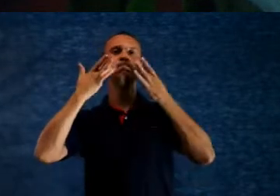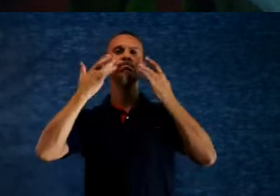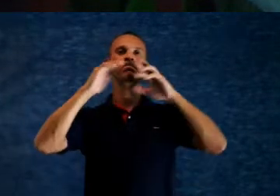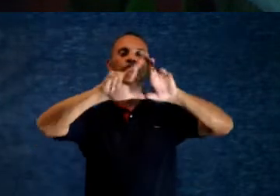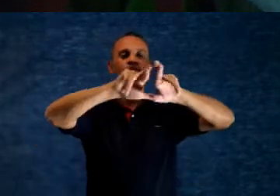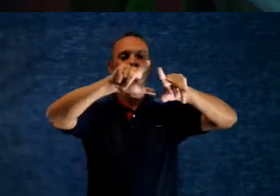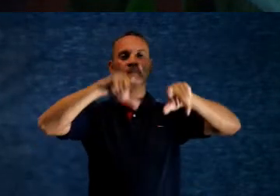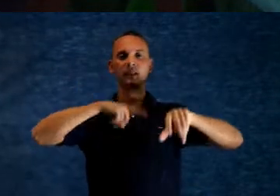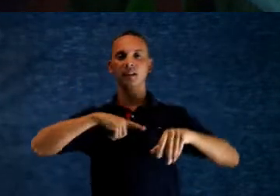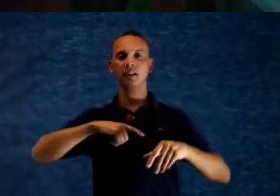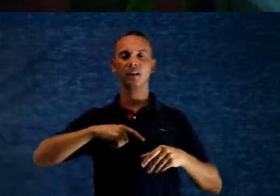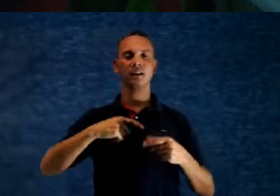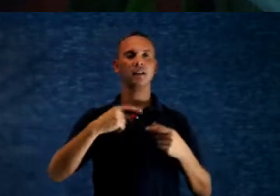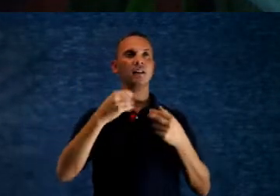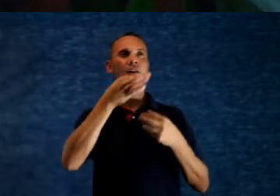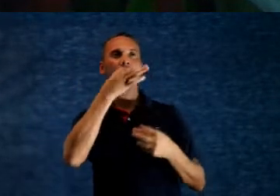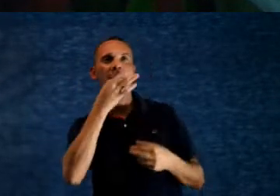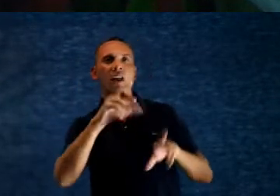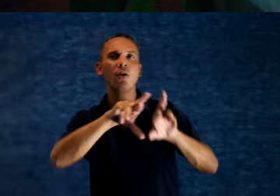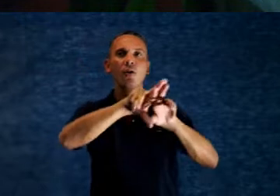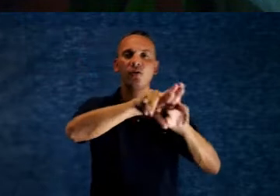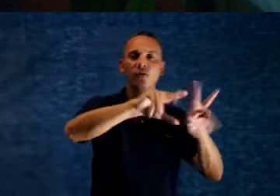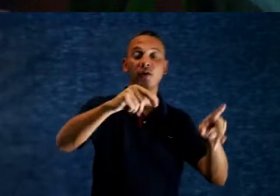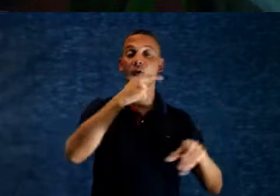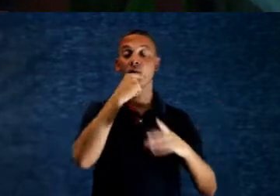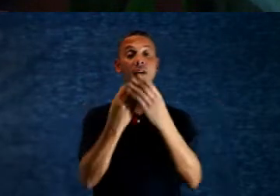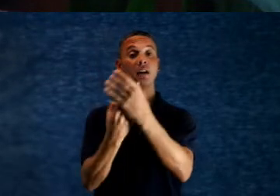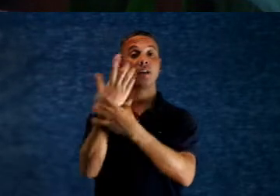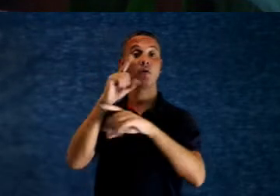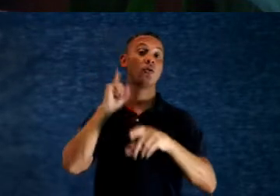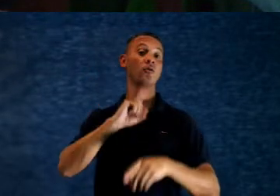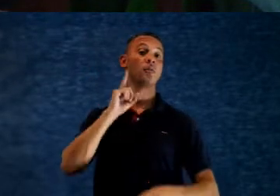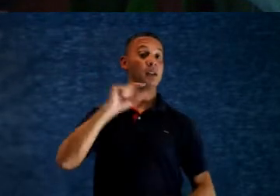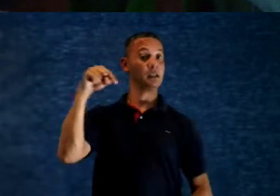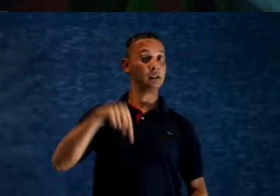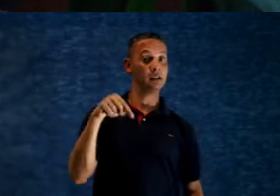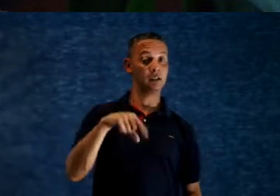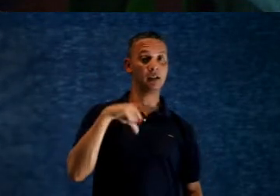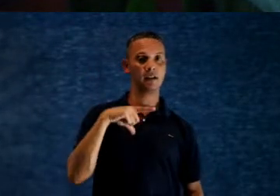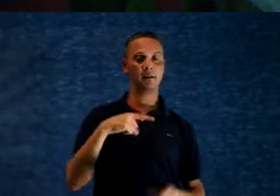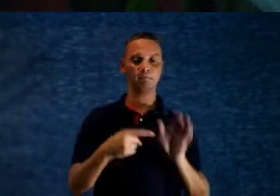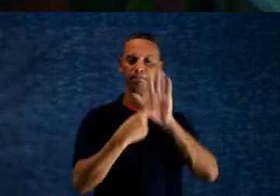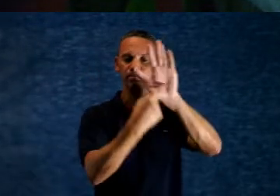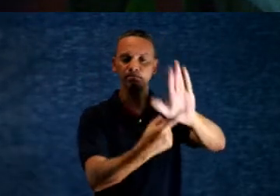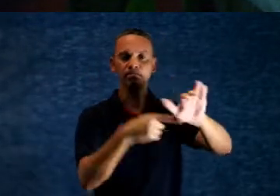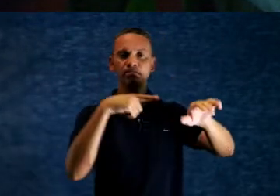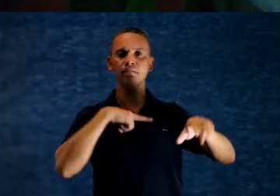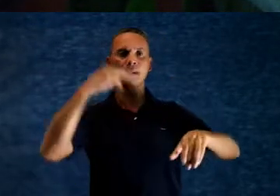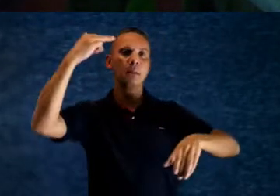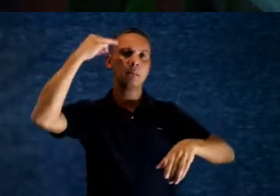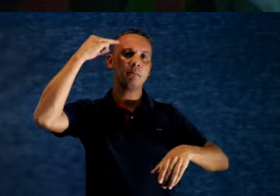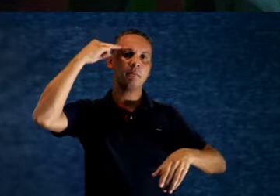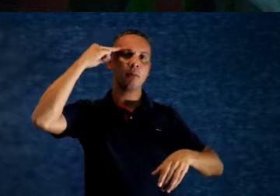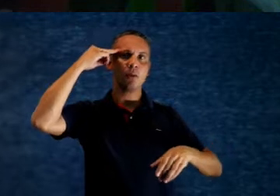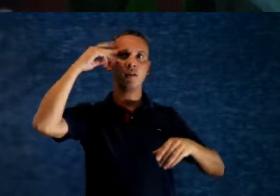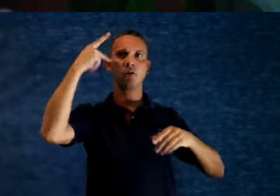e críticas em que este expoente criador mineiro se fez representar na concepção e na memória por